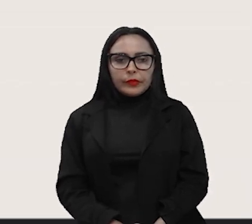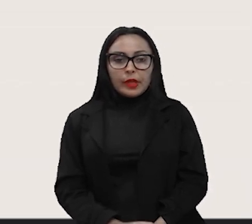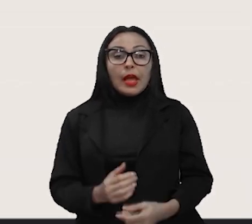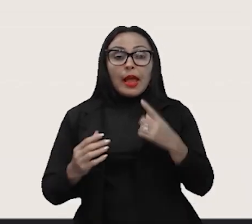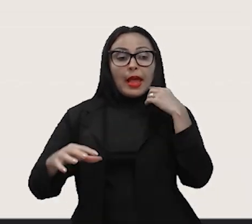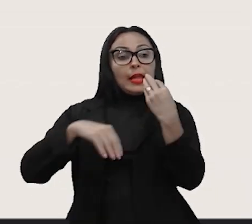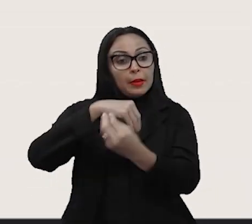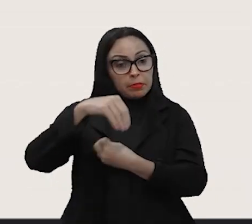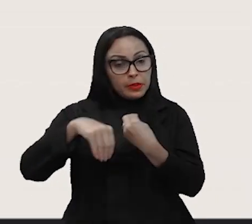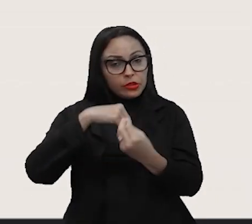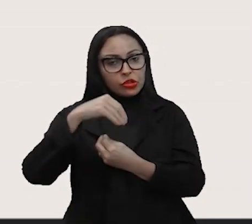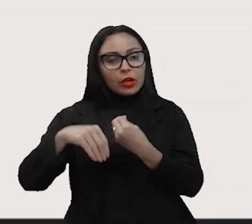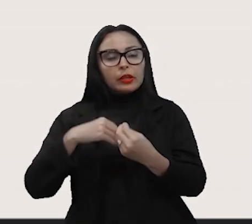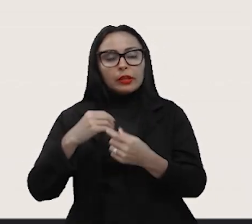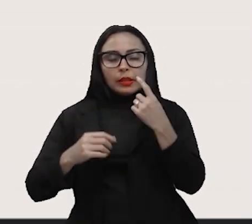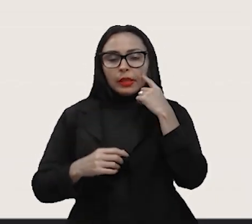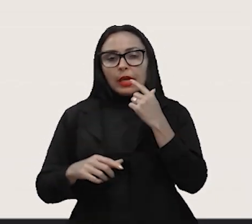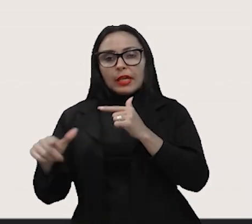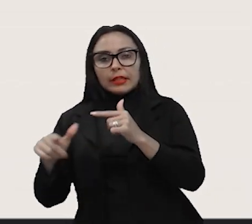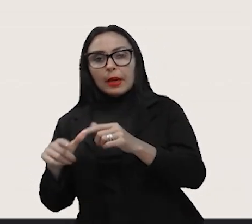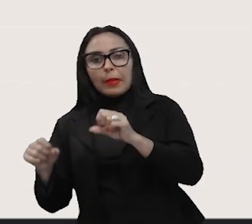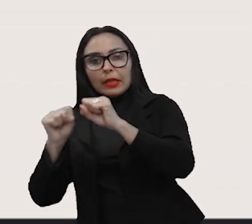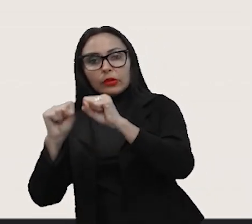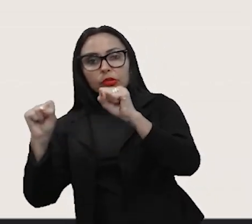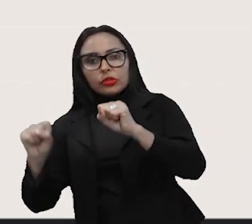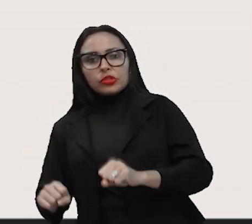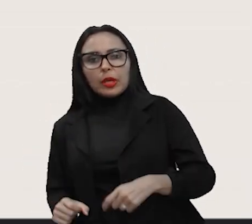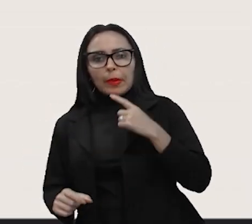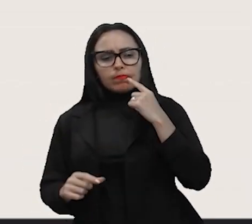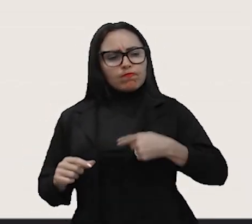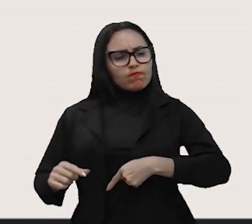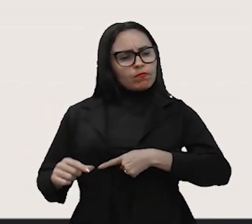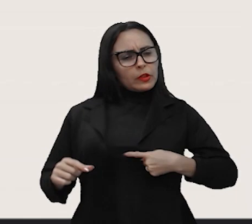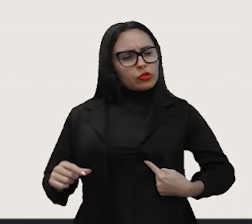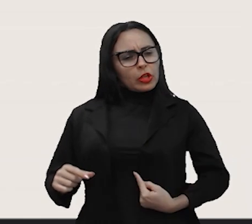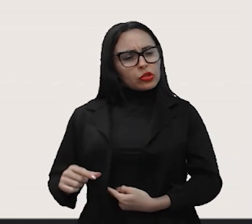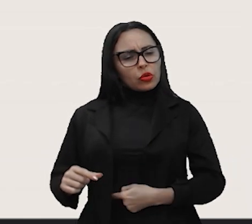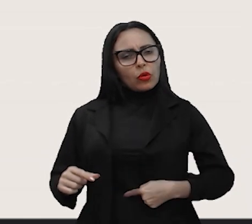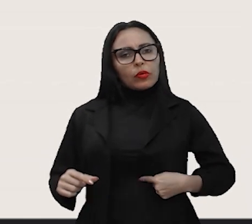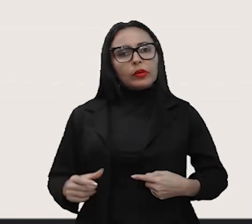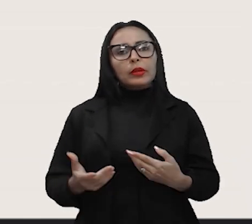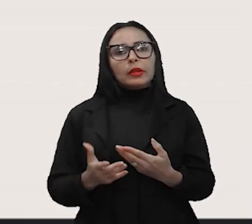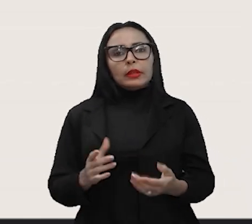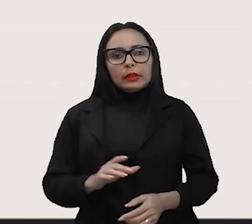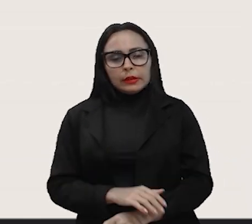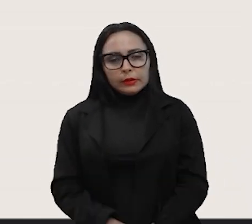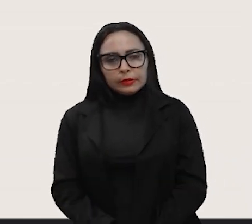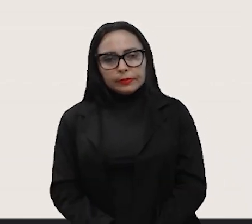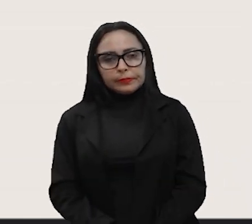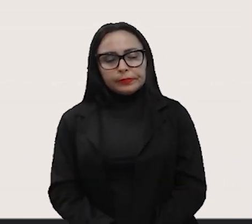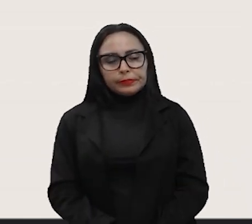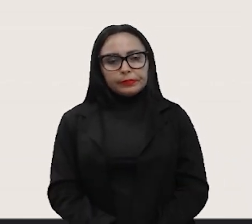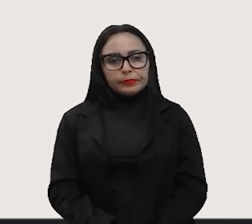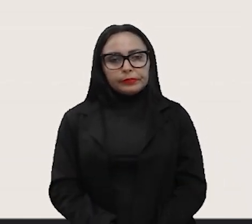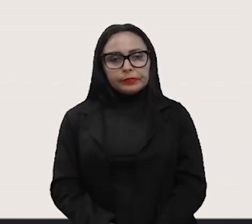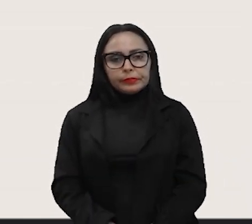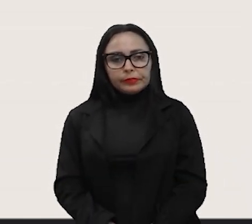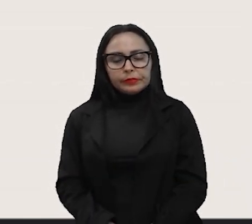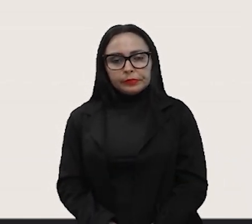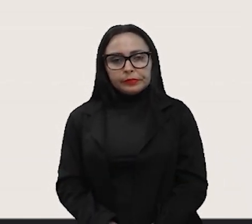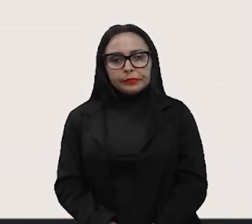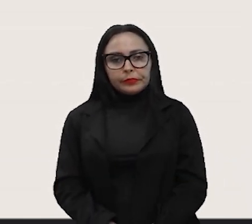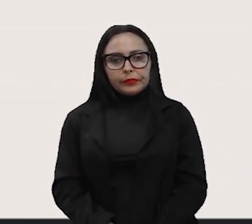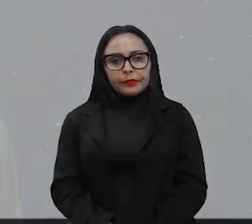pâncreas trabalha no sistema digestório. A parte endócrina, claro, trabalha no sistema endócrino. Mas pâncreas não é